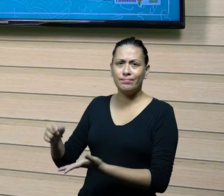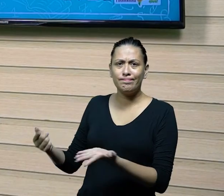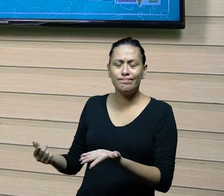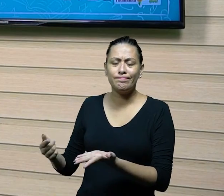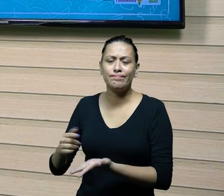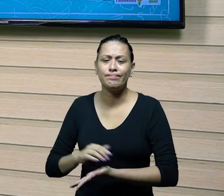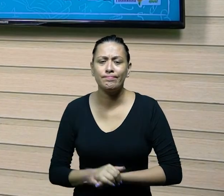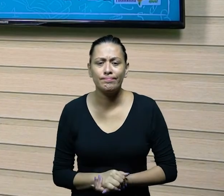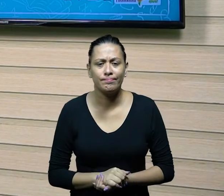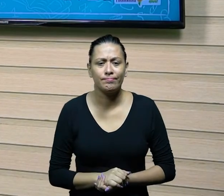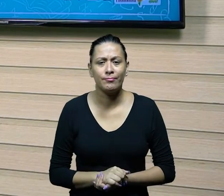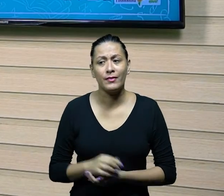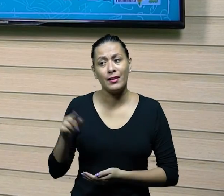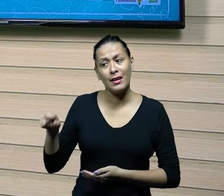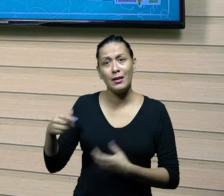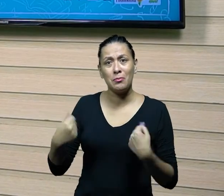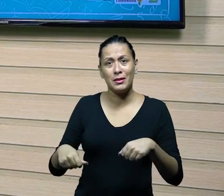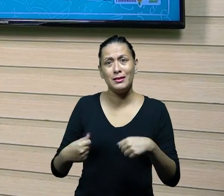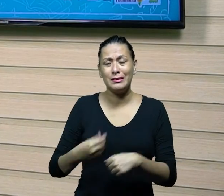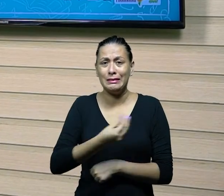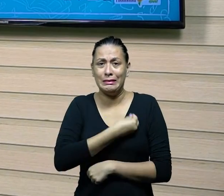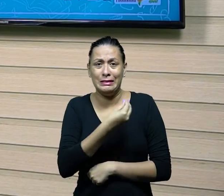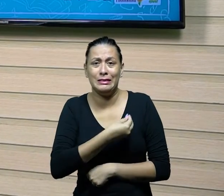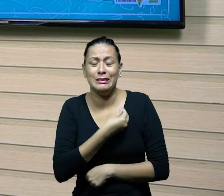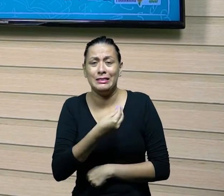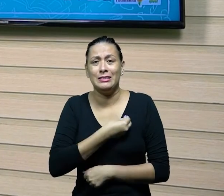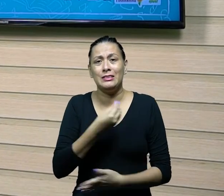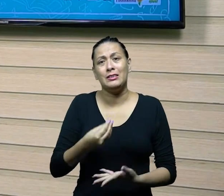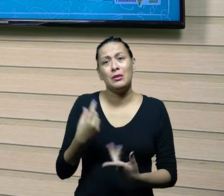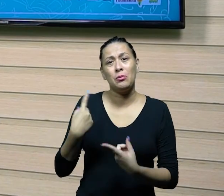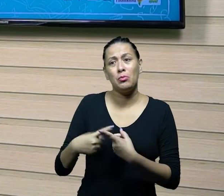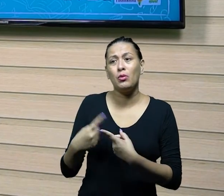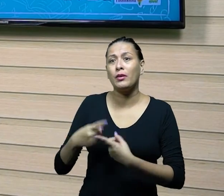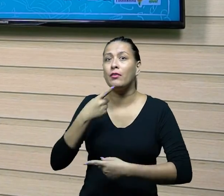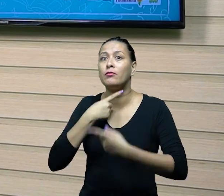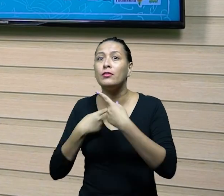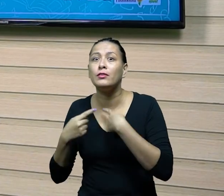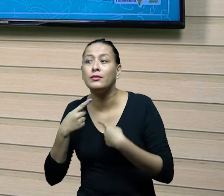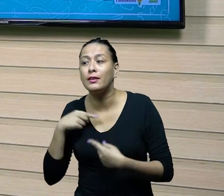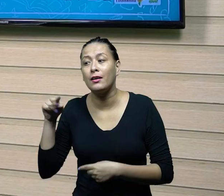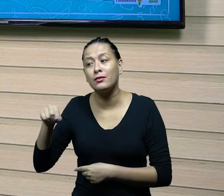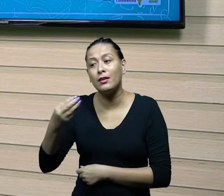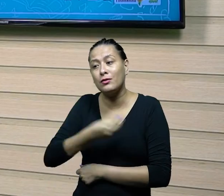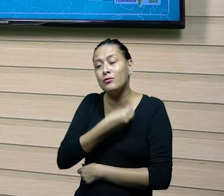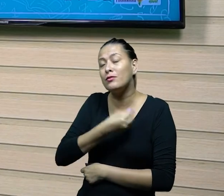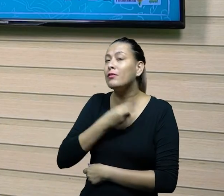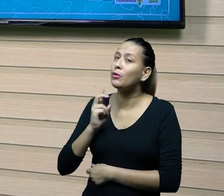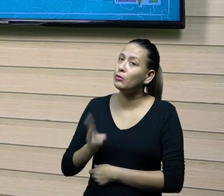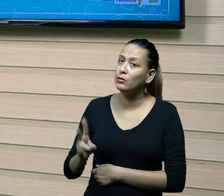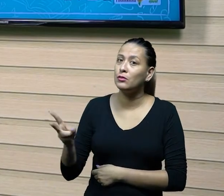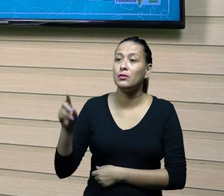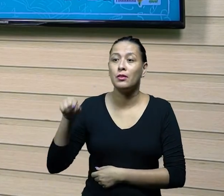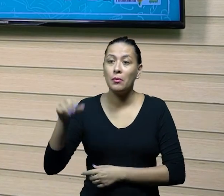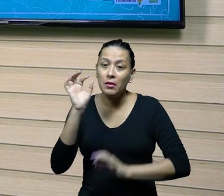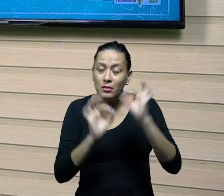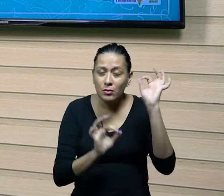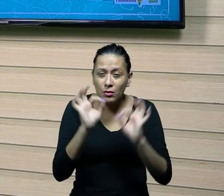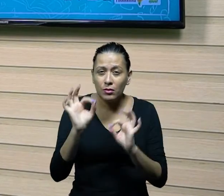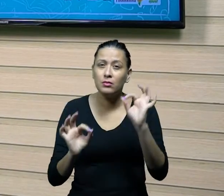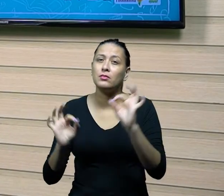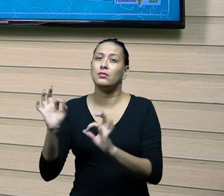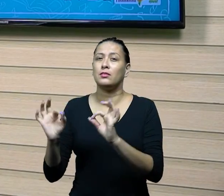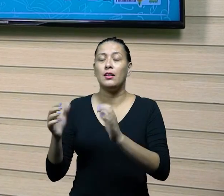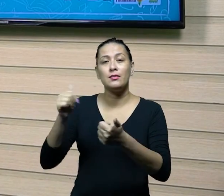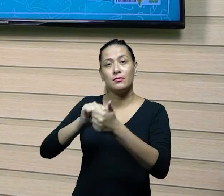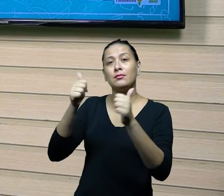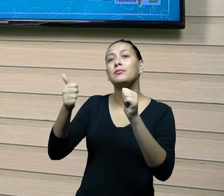teve que de fato sobreviver né que partiu da vontade do querer dele sobreviver então ele teve que se organizar